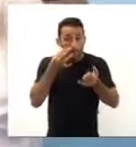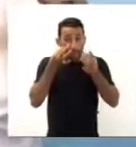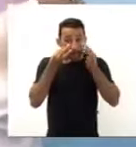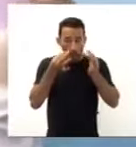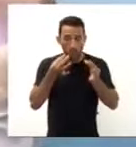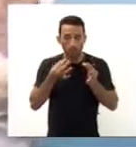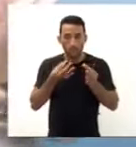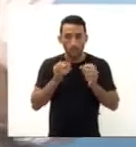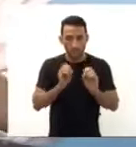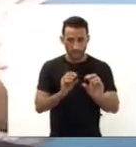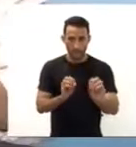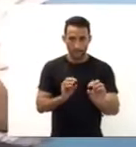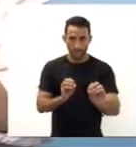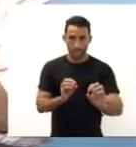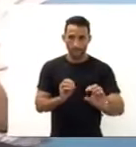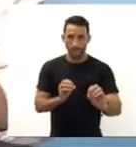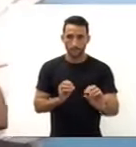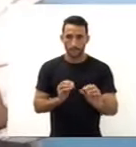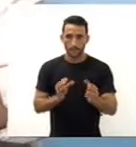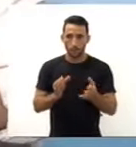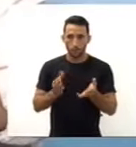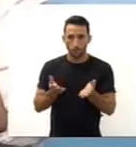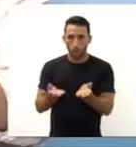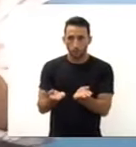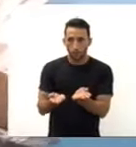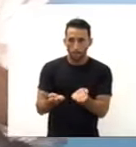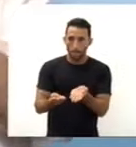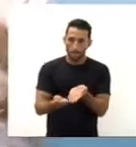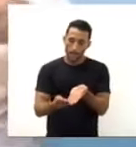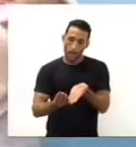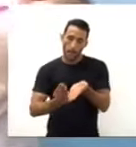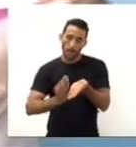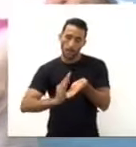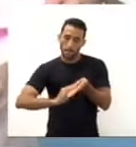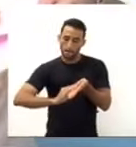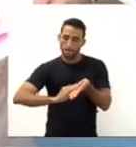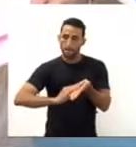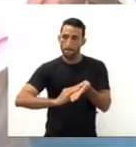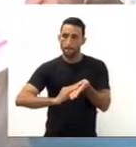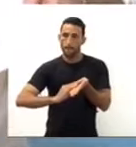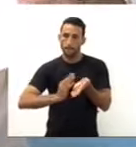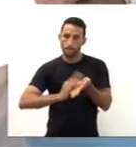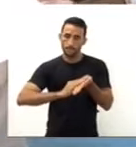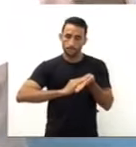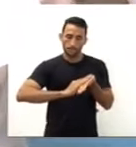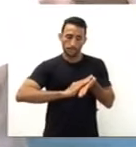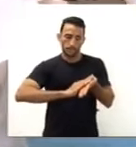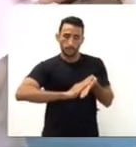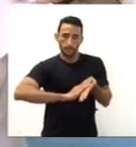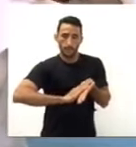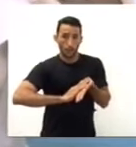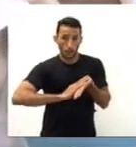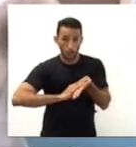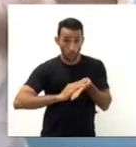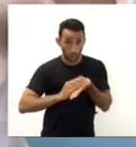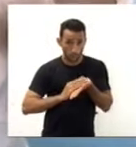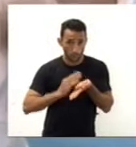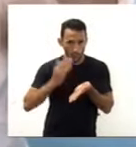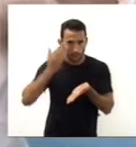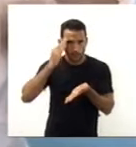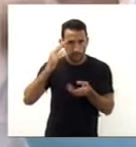eu vou fazer? Eu vou dobrá-la, né, até chegar aqui. Não sei se vocês